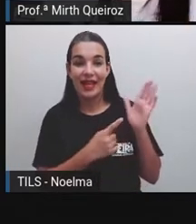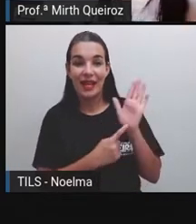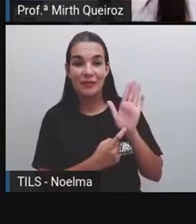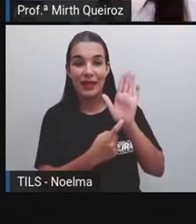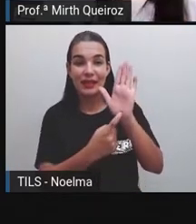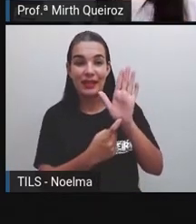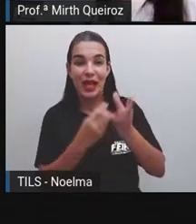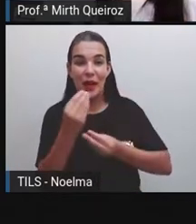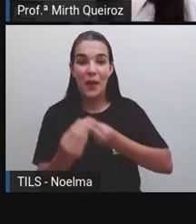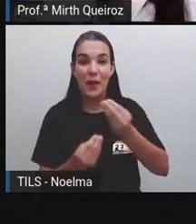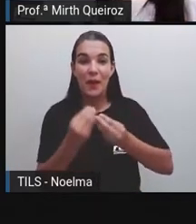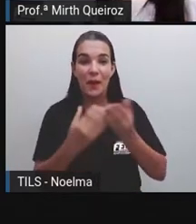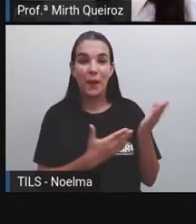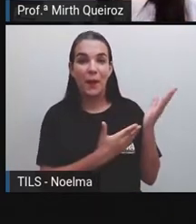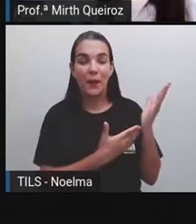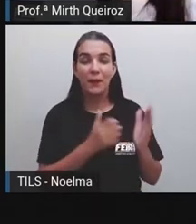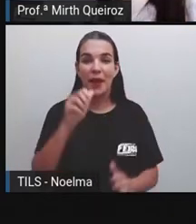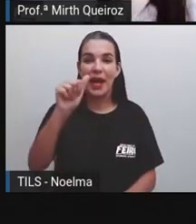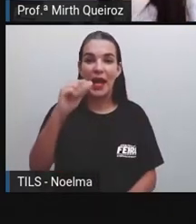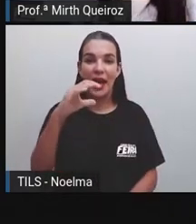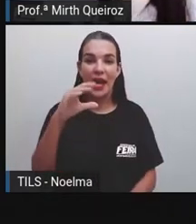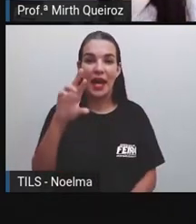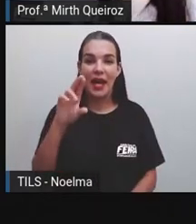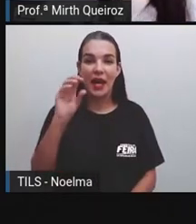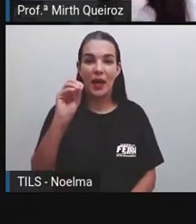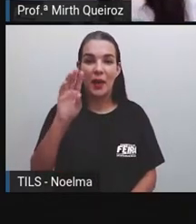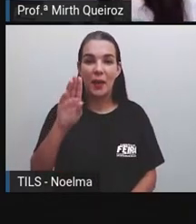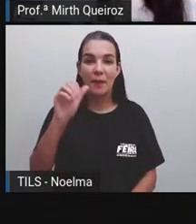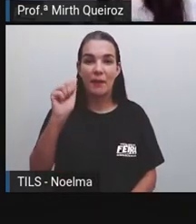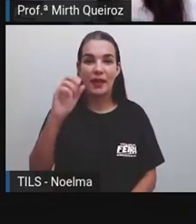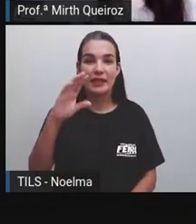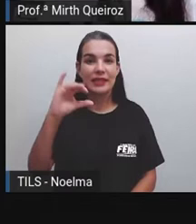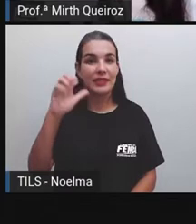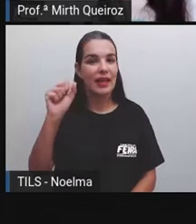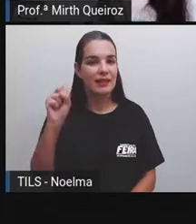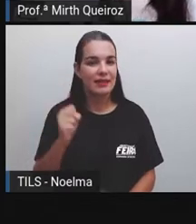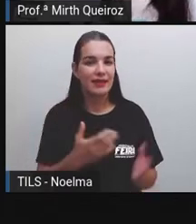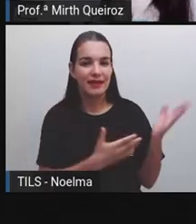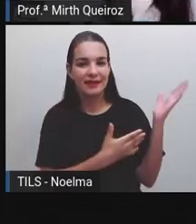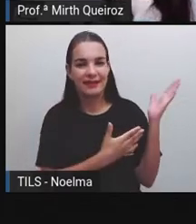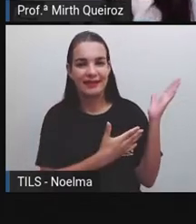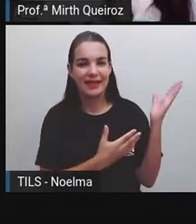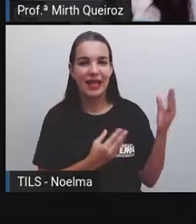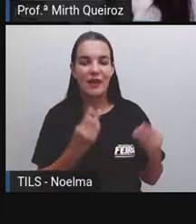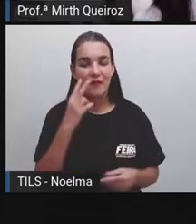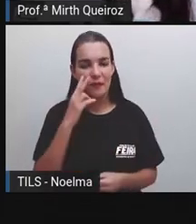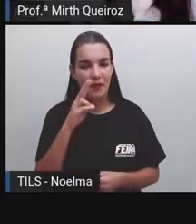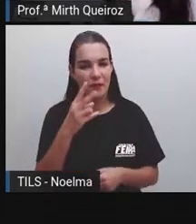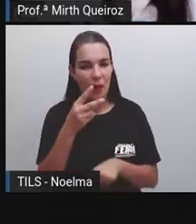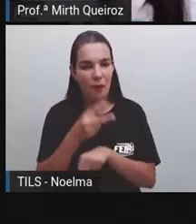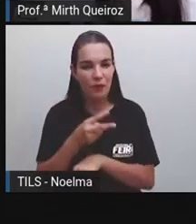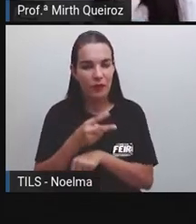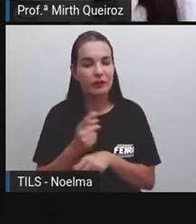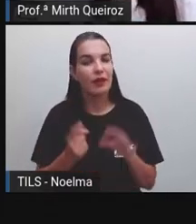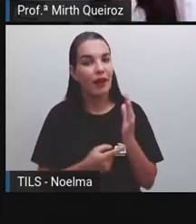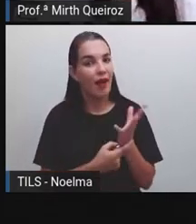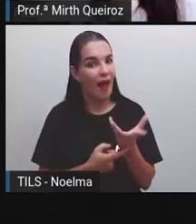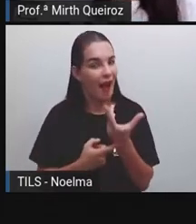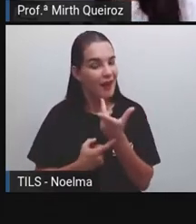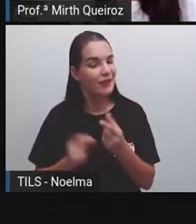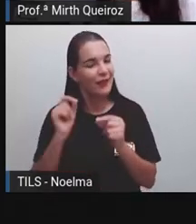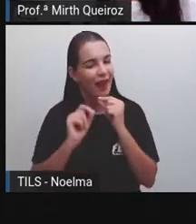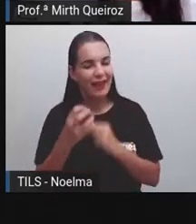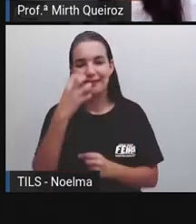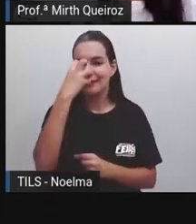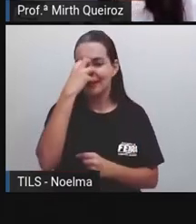para vocês uma atividade aqui de acrobacia, certo? Que é uma arte do circo e